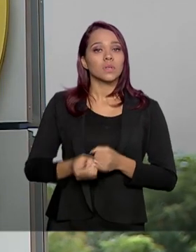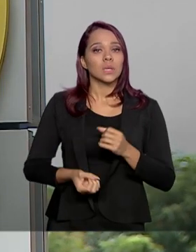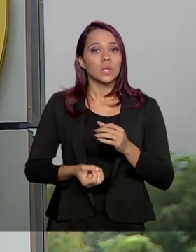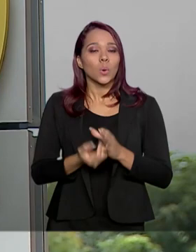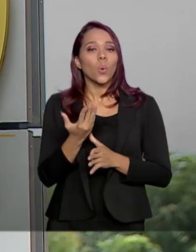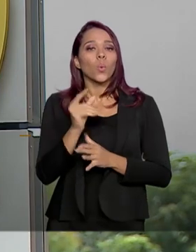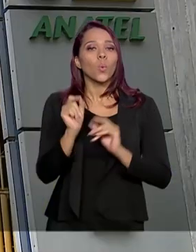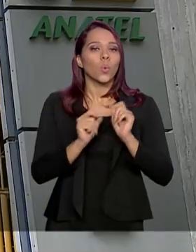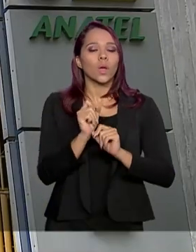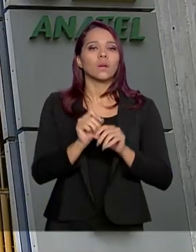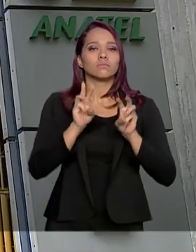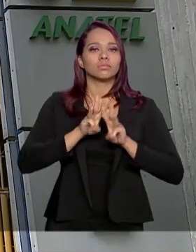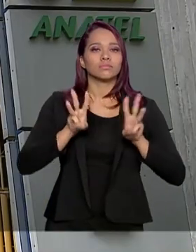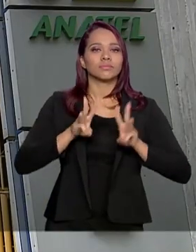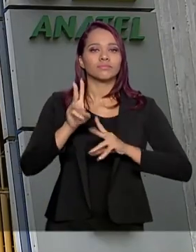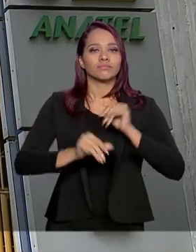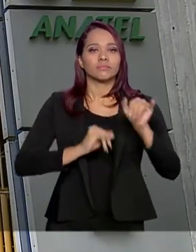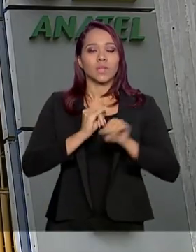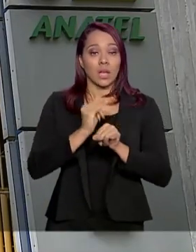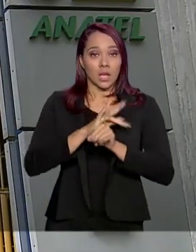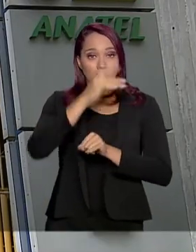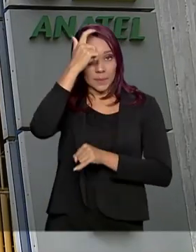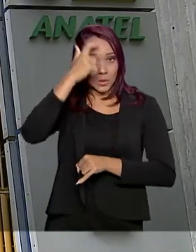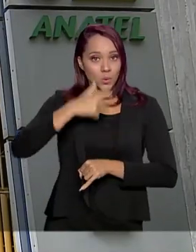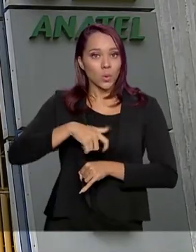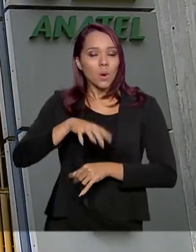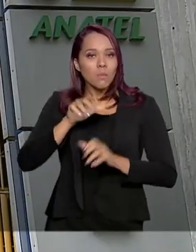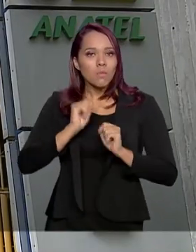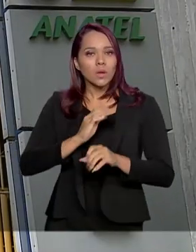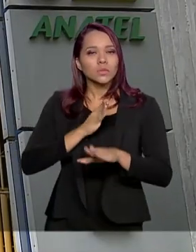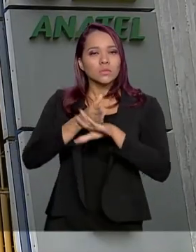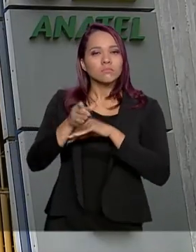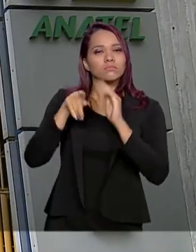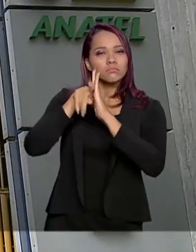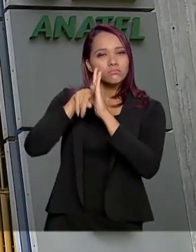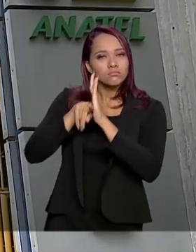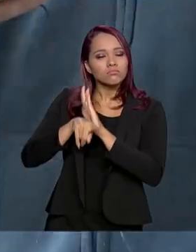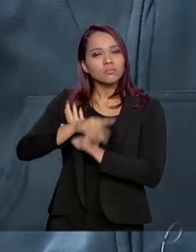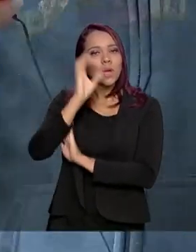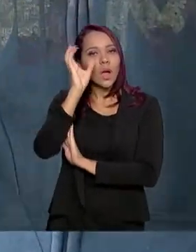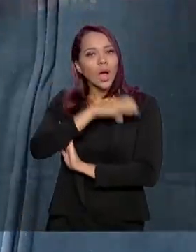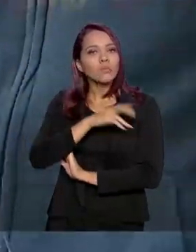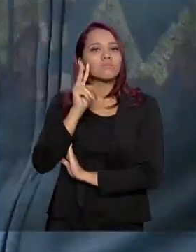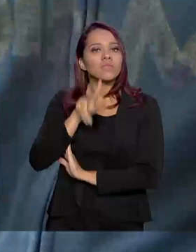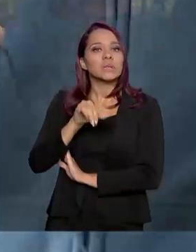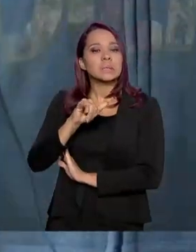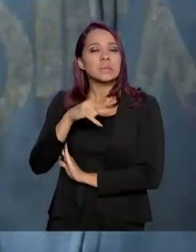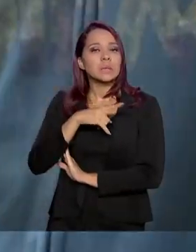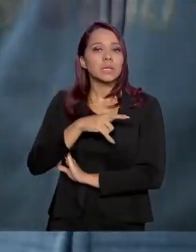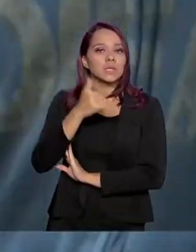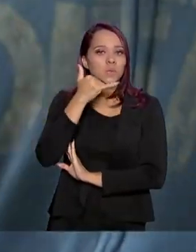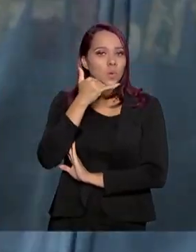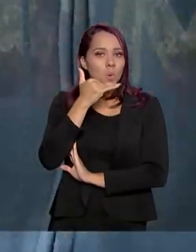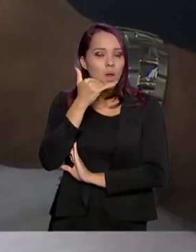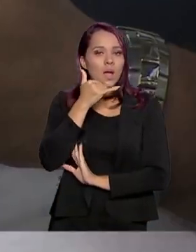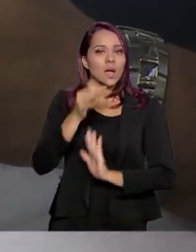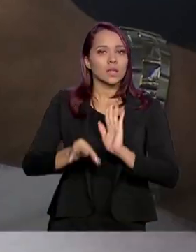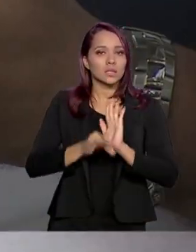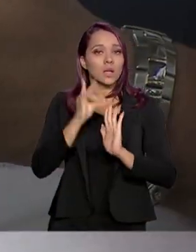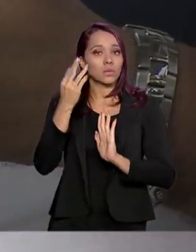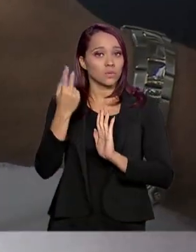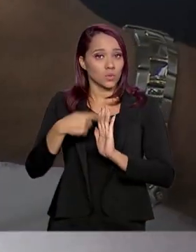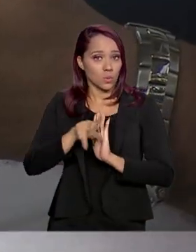endereço eletrônico no qual o consumidor pode verificar de forma rápida a existência de celulares pré-pagos